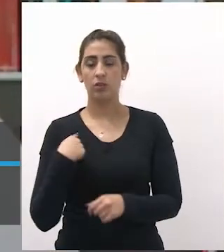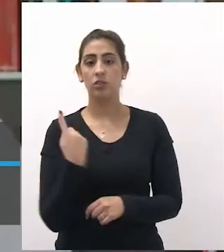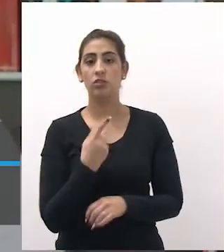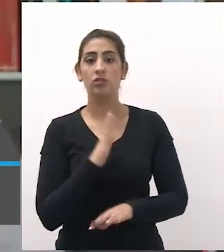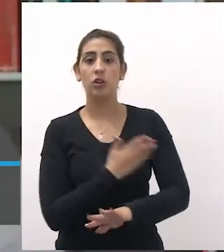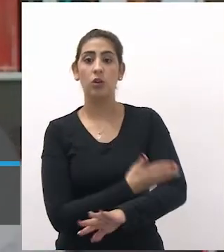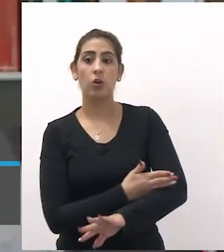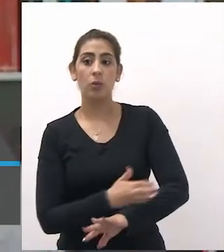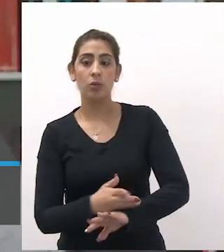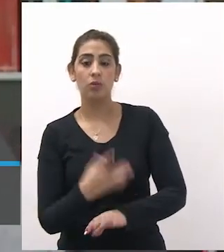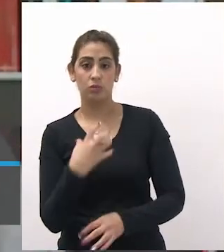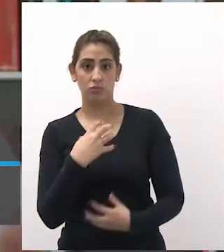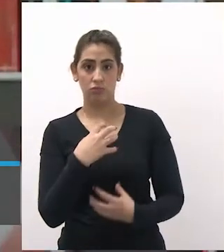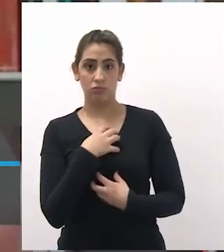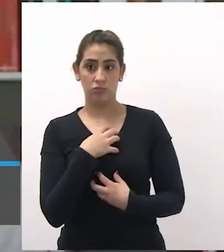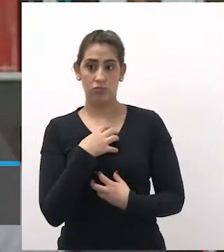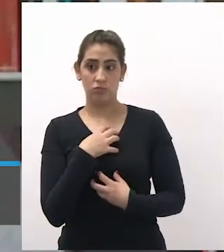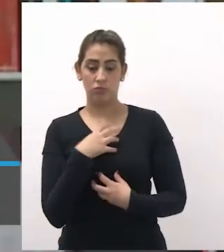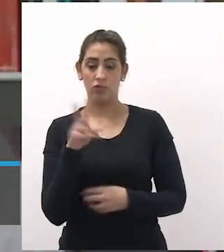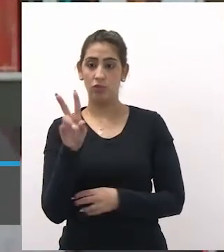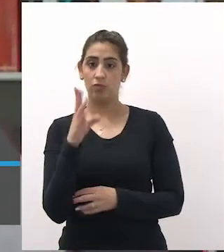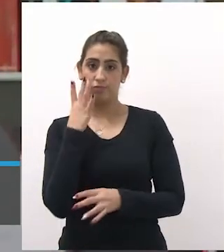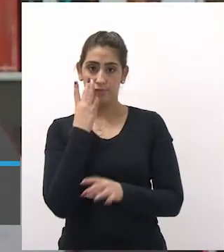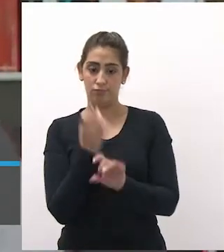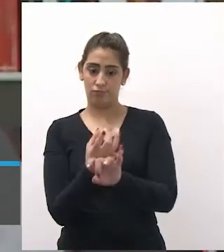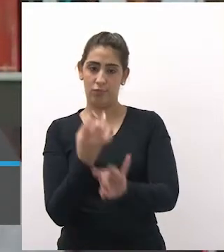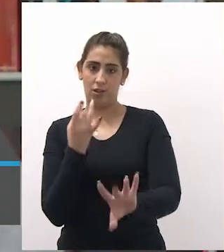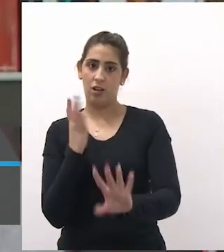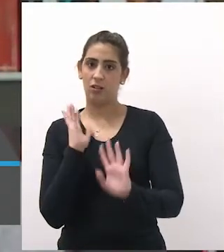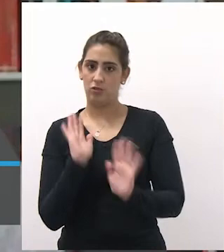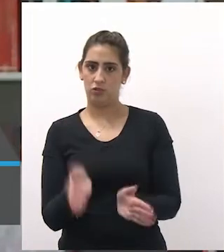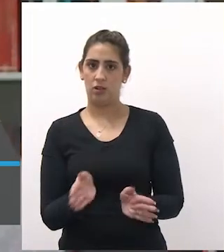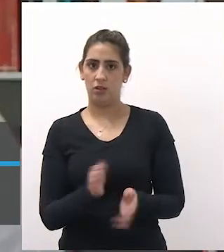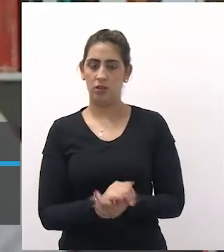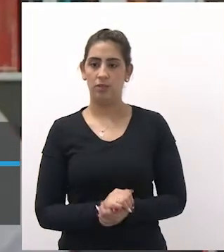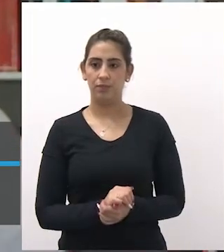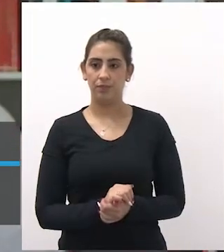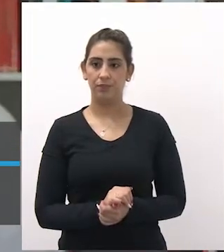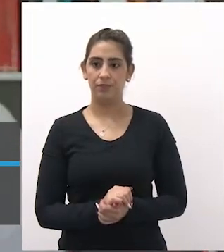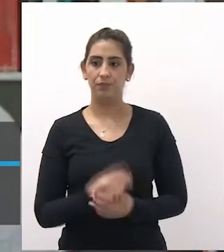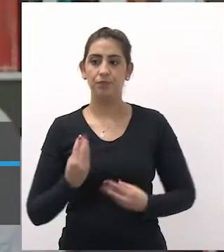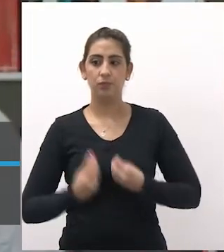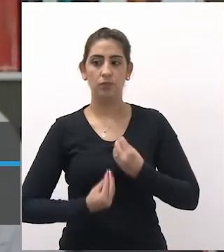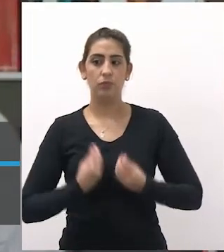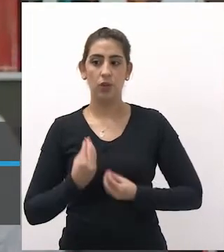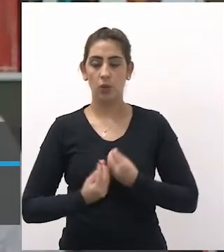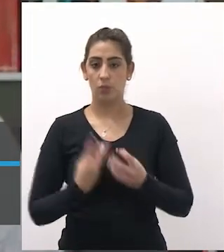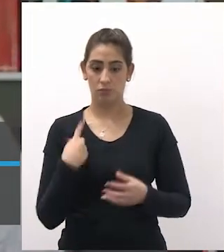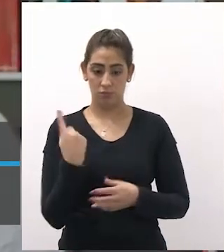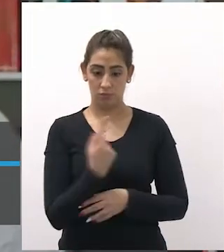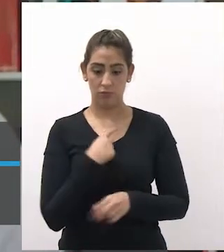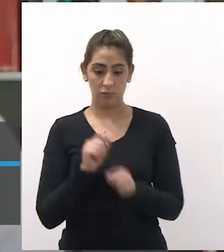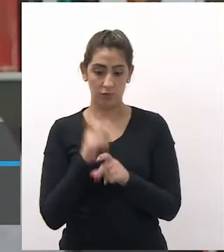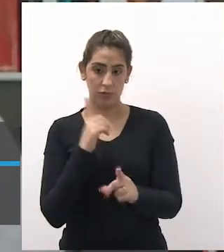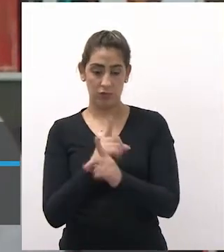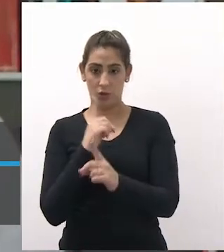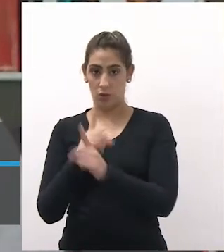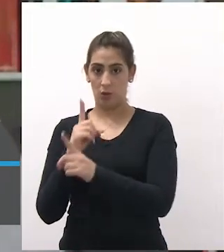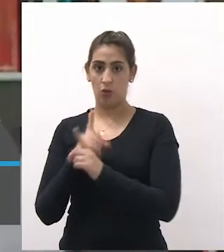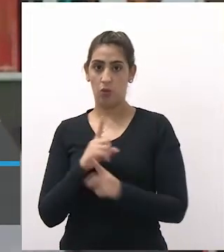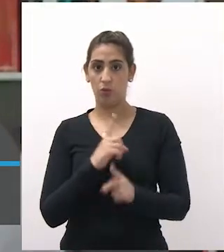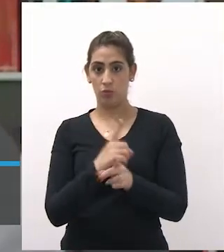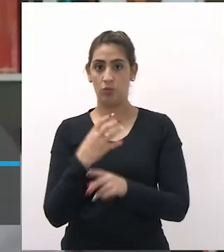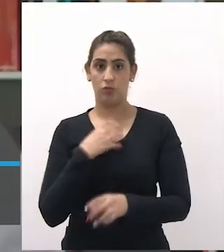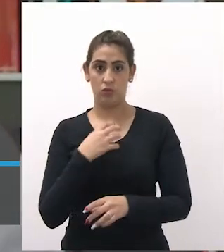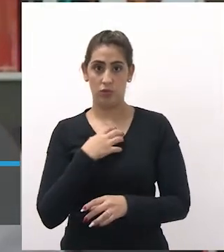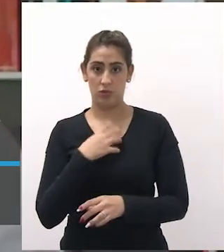já no modo já virtual, né? Então, como a gente estava fazendo os encontros da TAG de forma